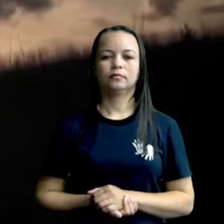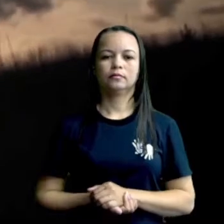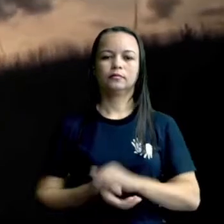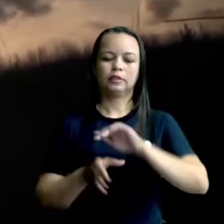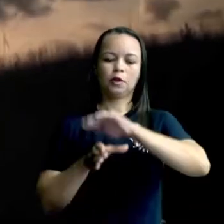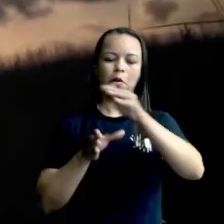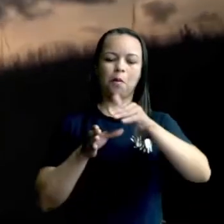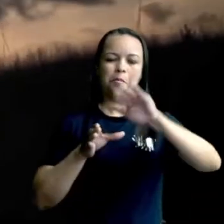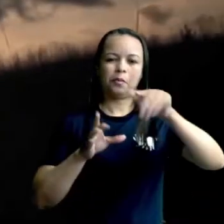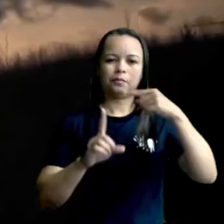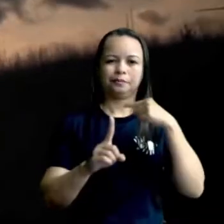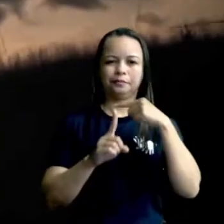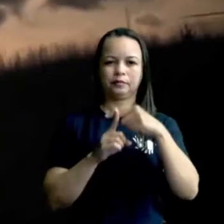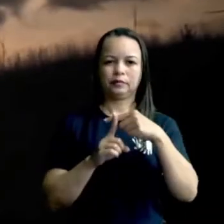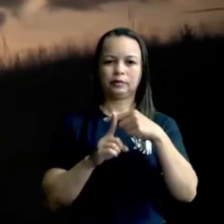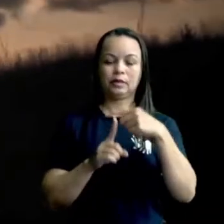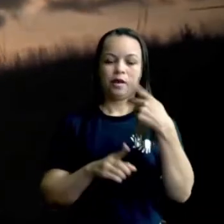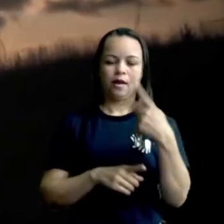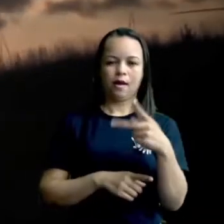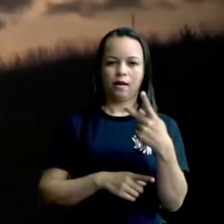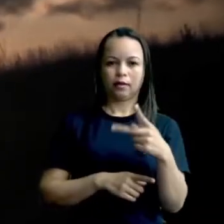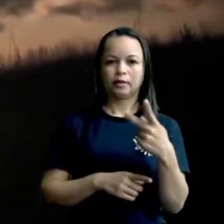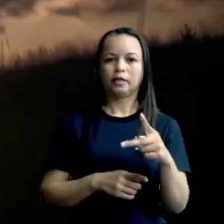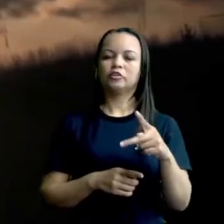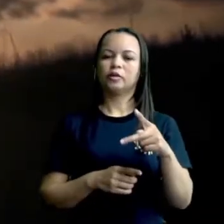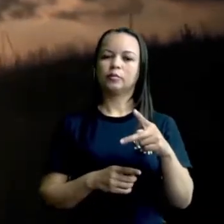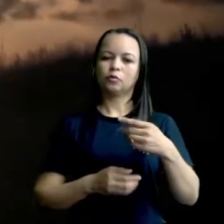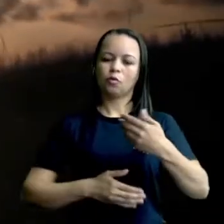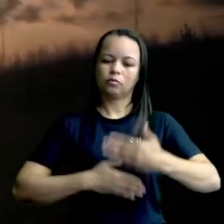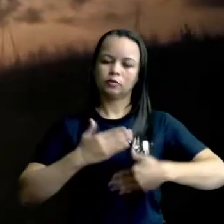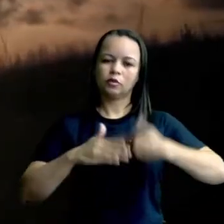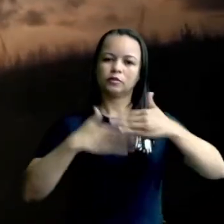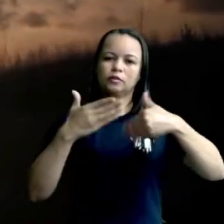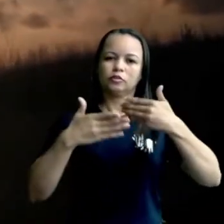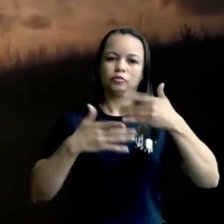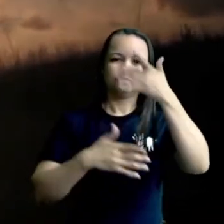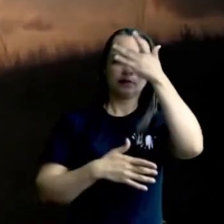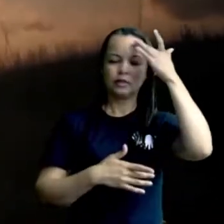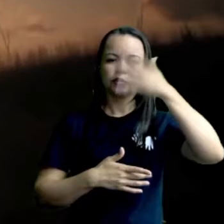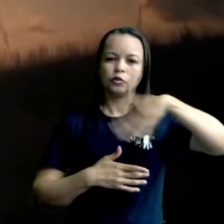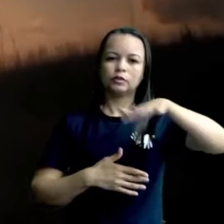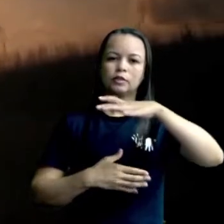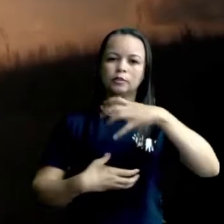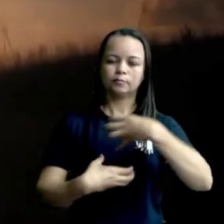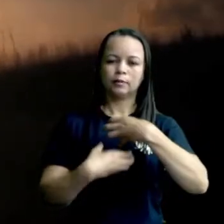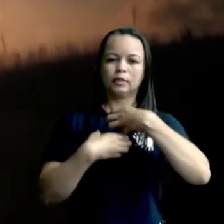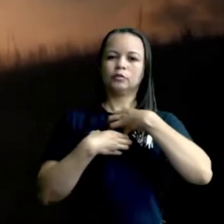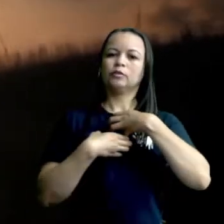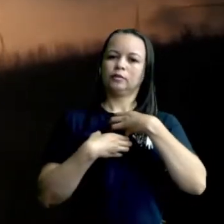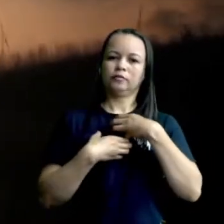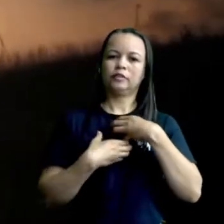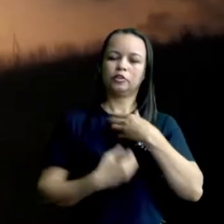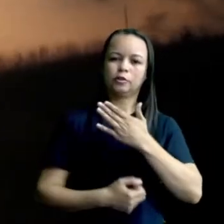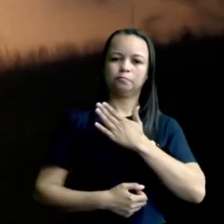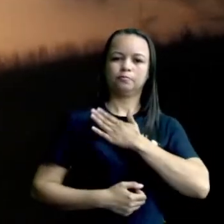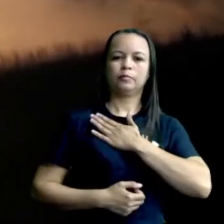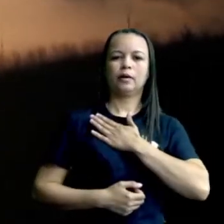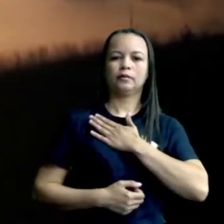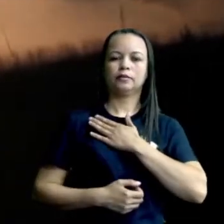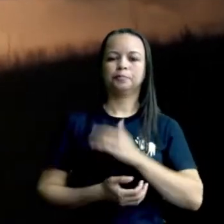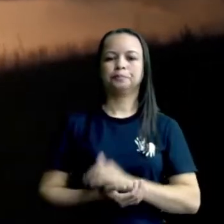Monte das Tabocas. Aqui germinou em nossa gente o sentimento nativista e de pátria.